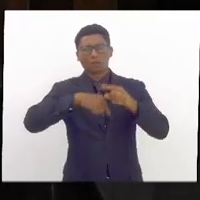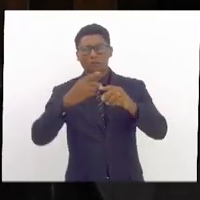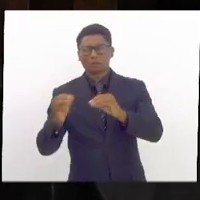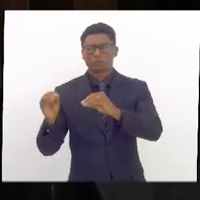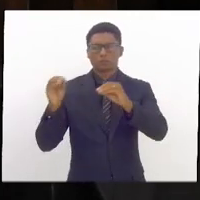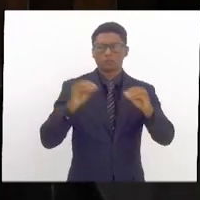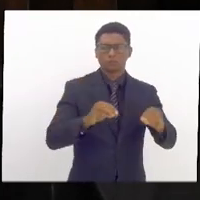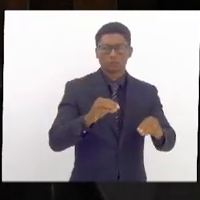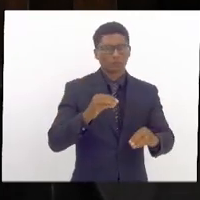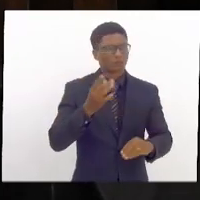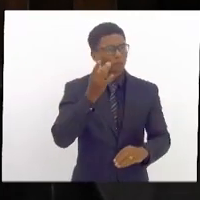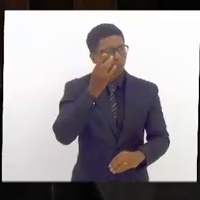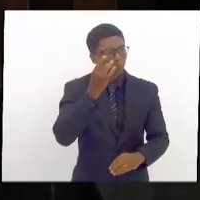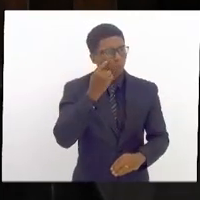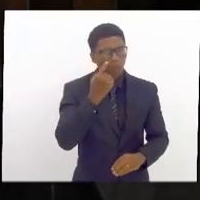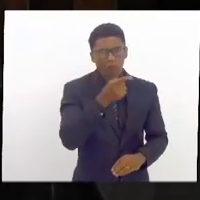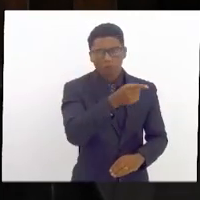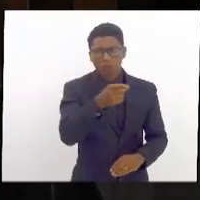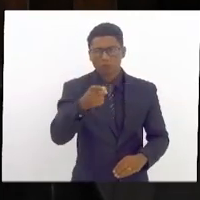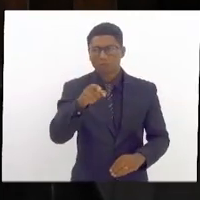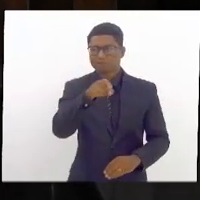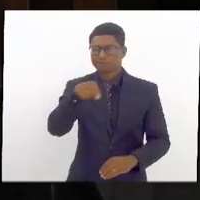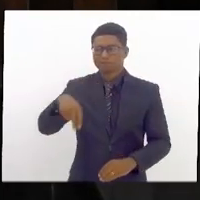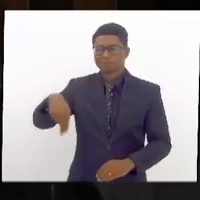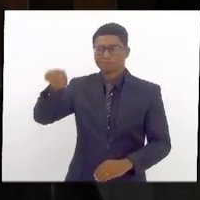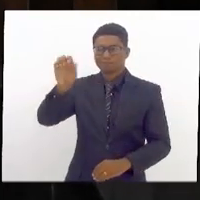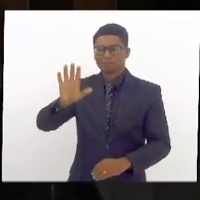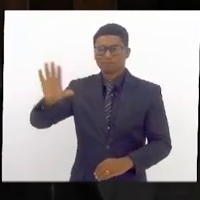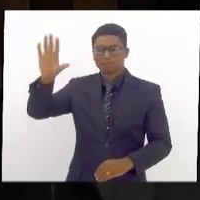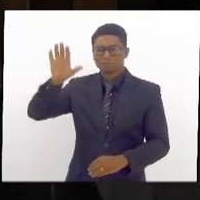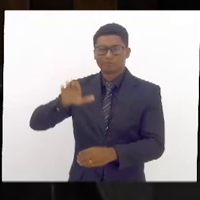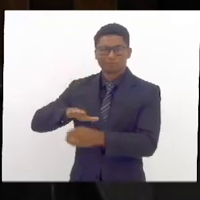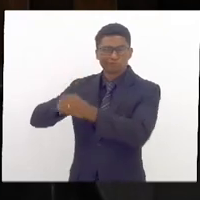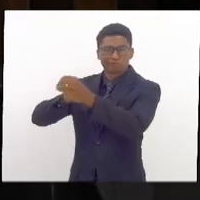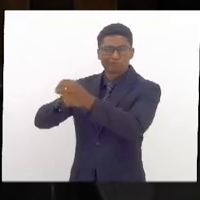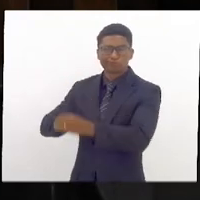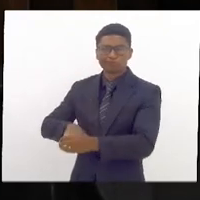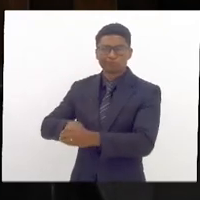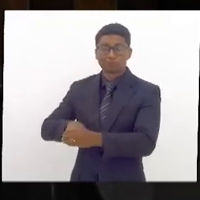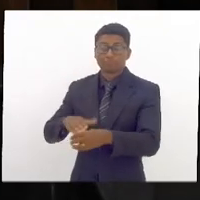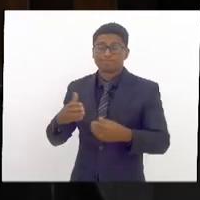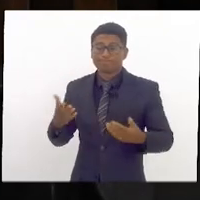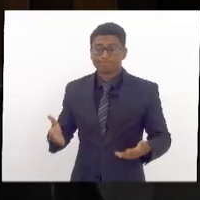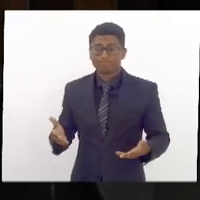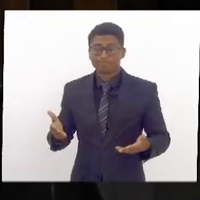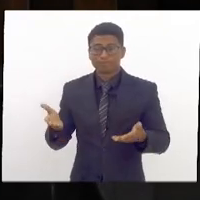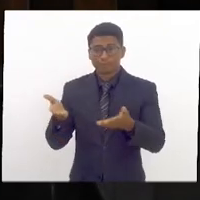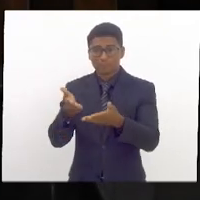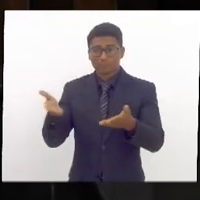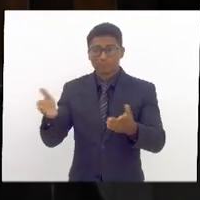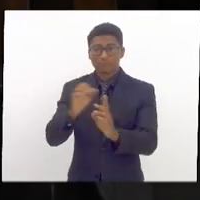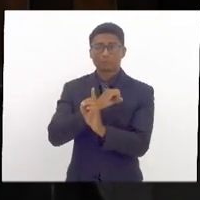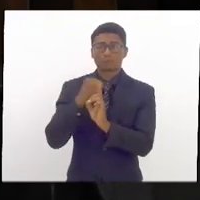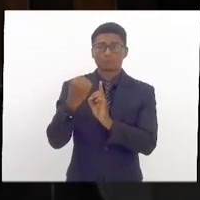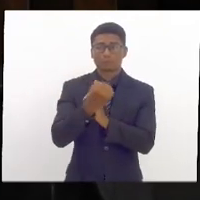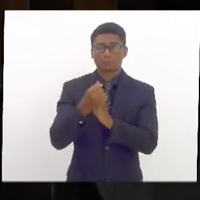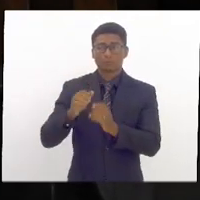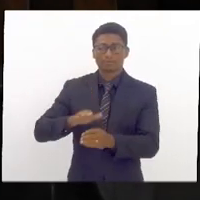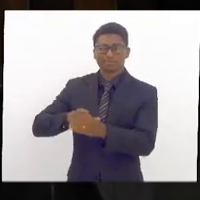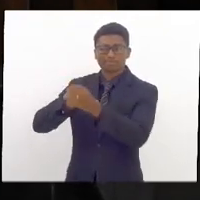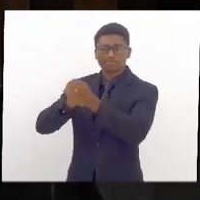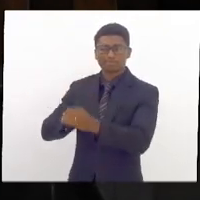ficaram subjugados, passaram a integrar uma camada da nossa sociedade marginalizada, que